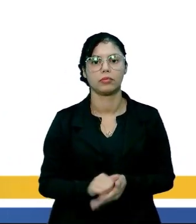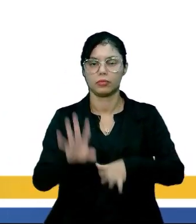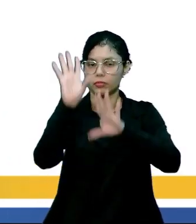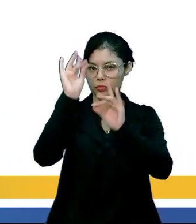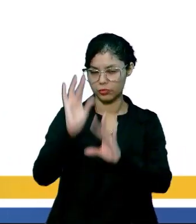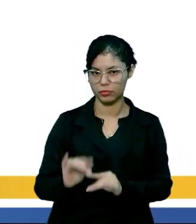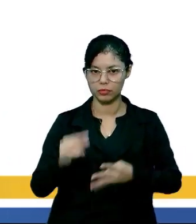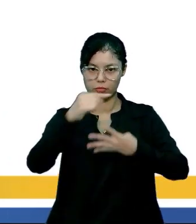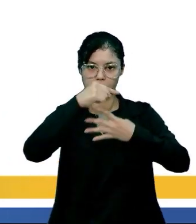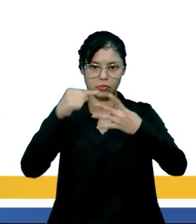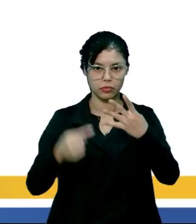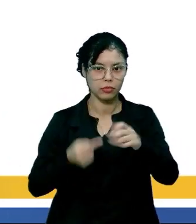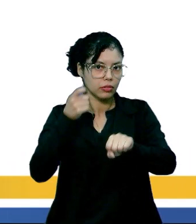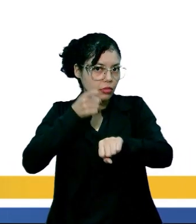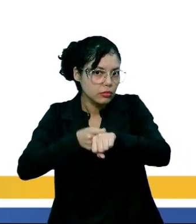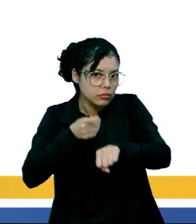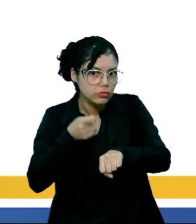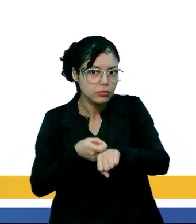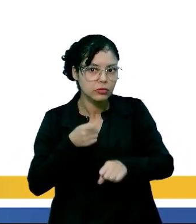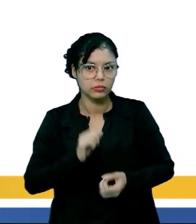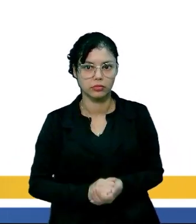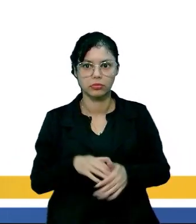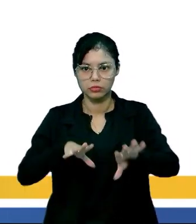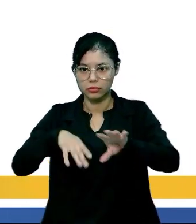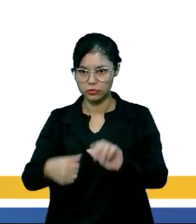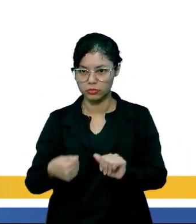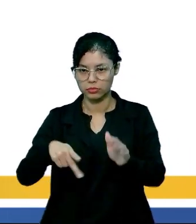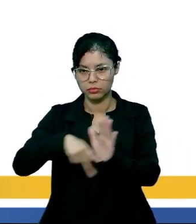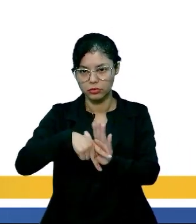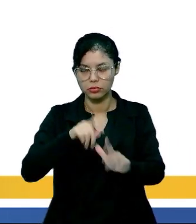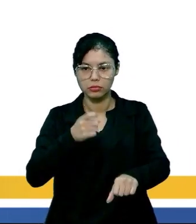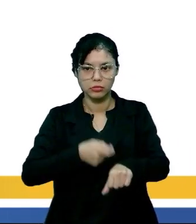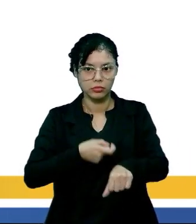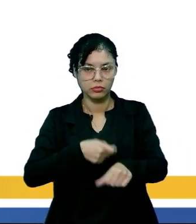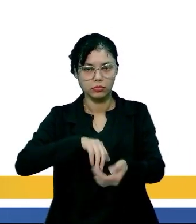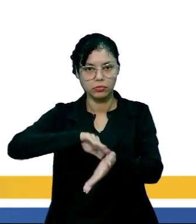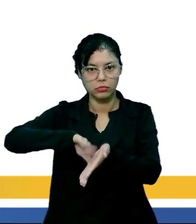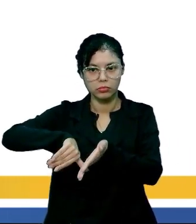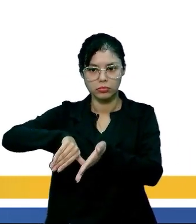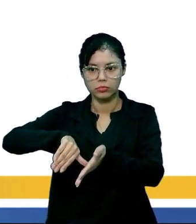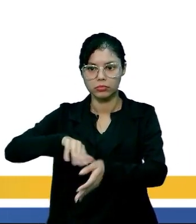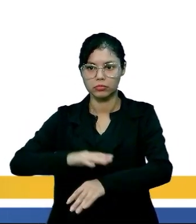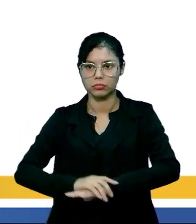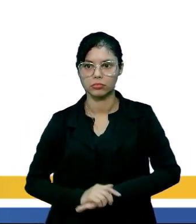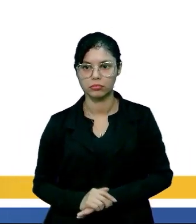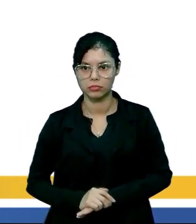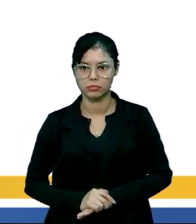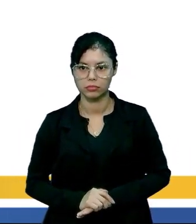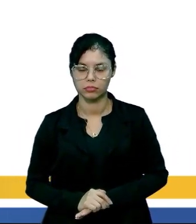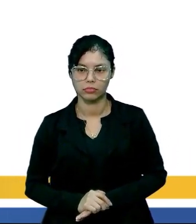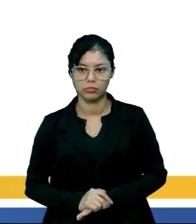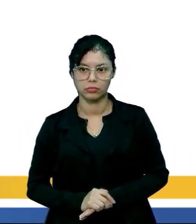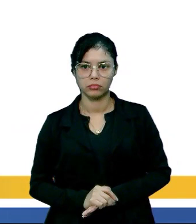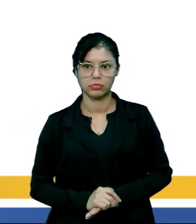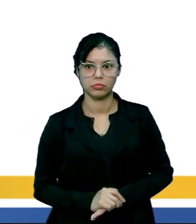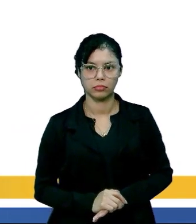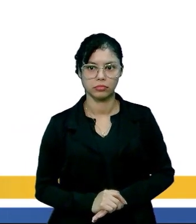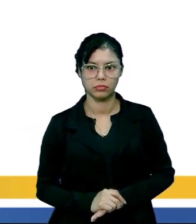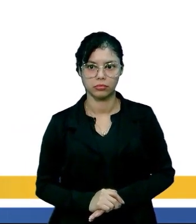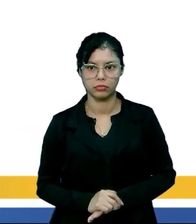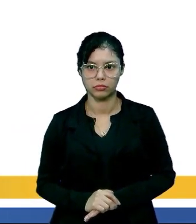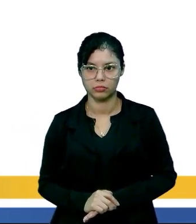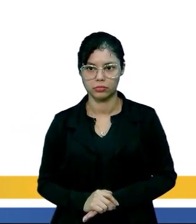cortes, são destacados 4 sólidos. Os formatos dos sólidos